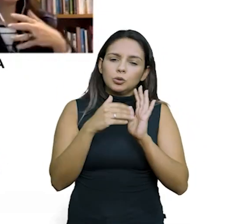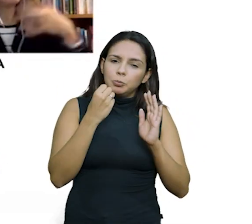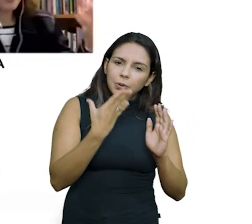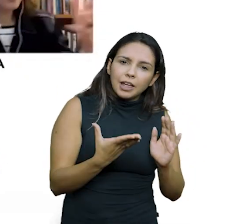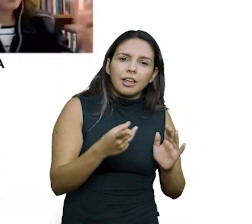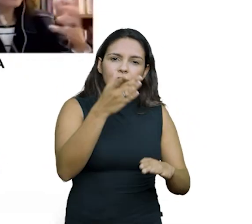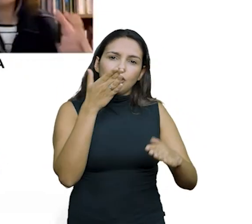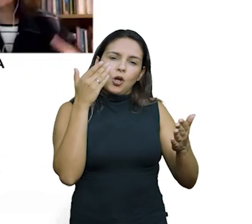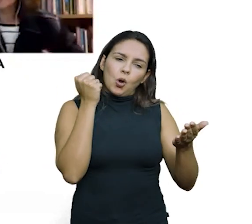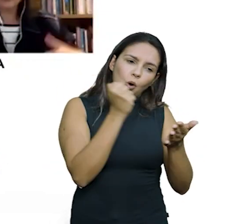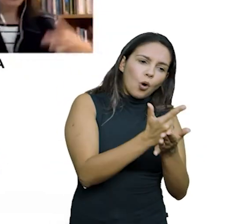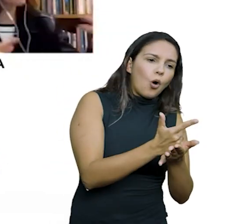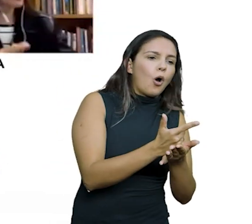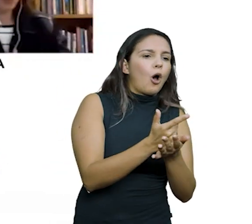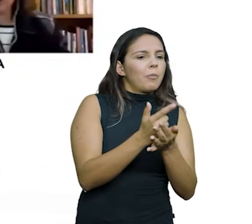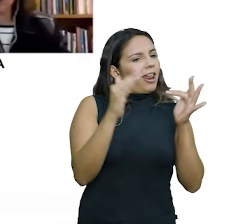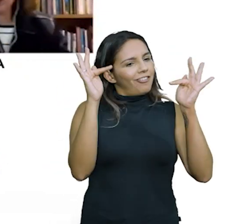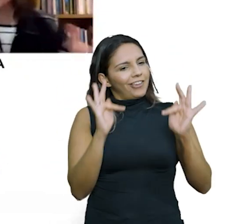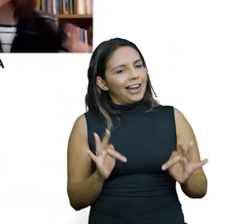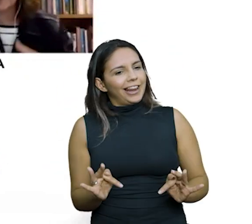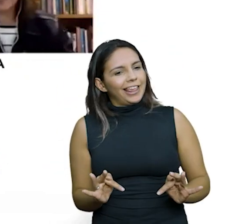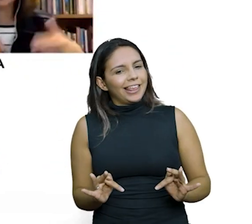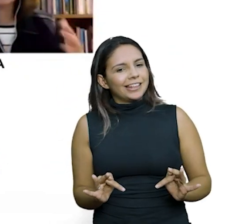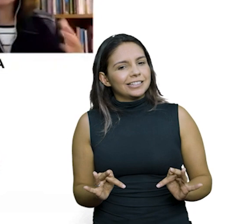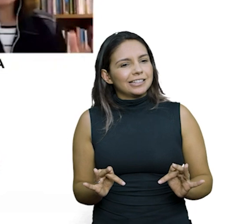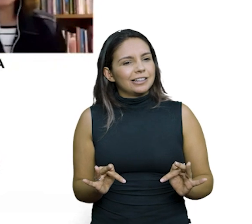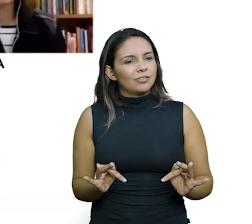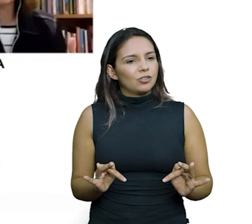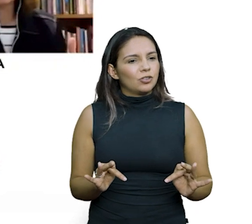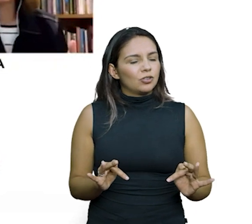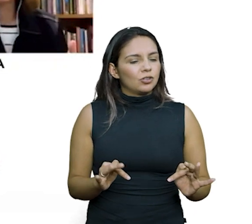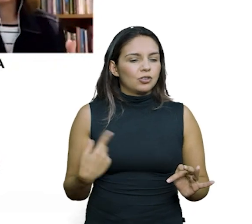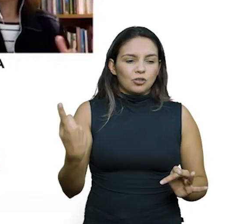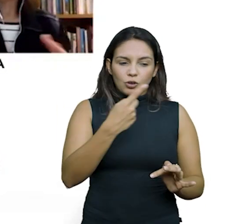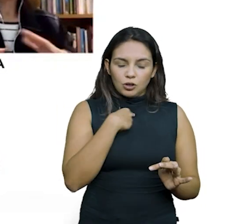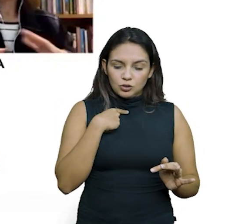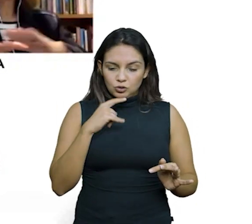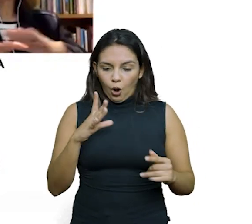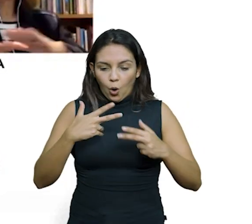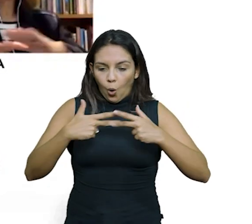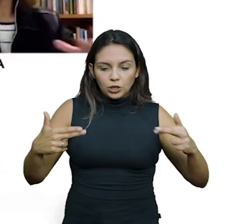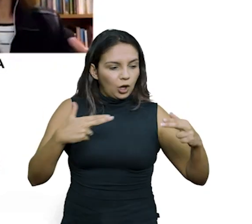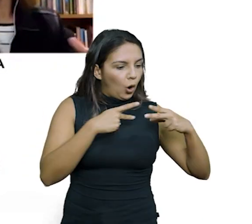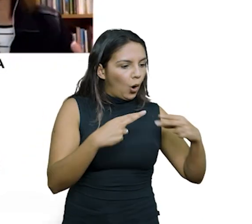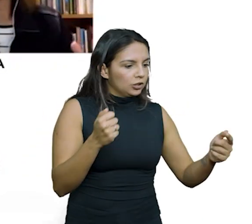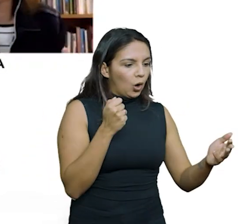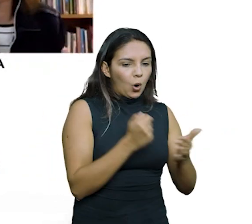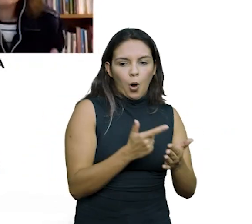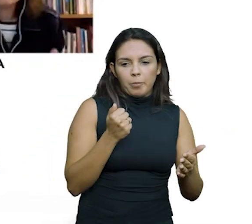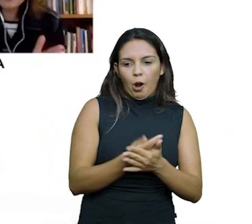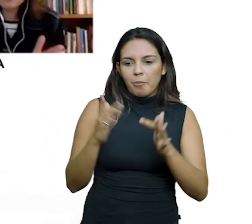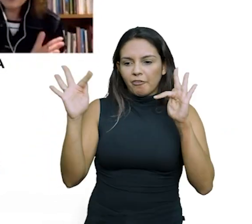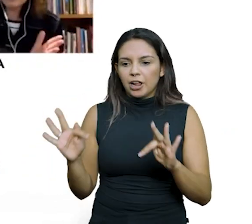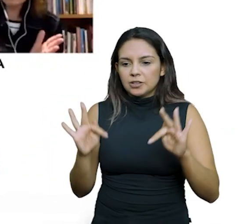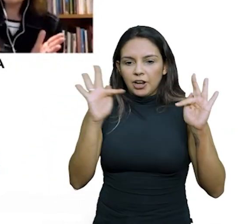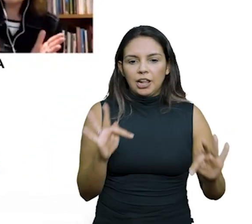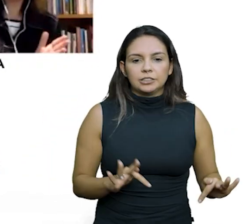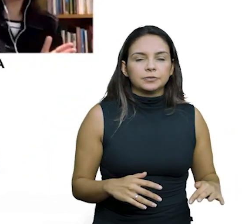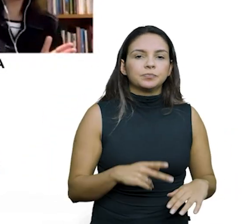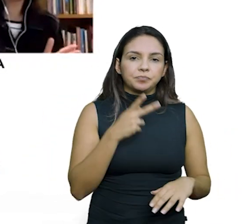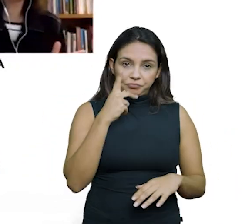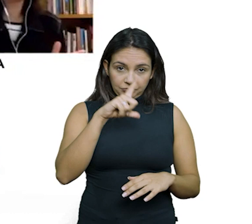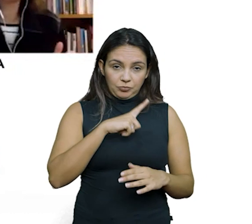bem, você vai, compra uma coisa, te dá alegria, te faz feliz, mas... nós fomos nos cercando de coisas. Né? Tem uma estudiosa